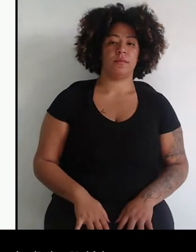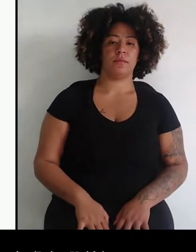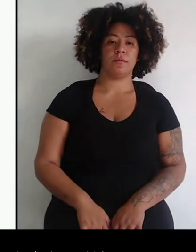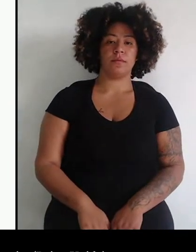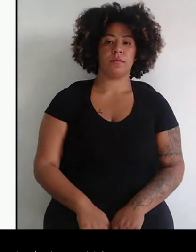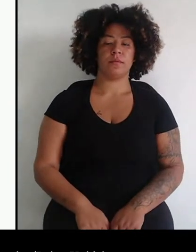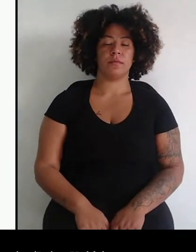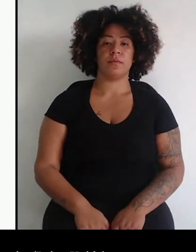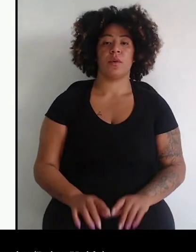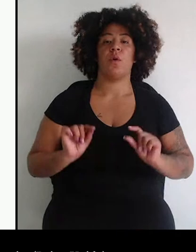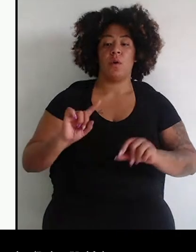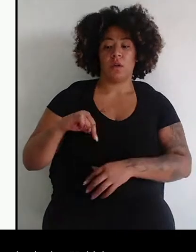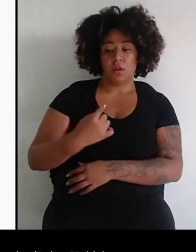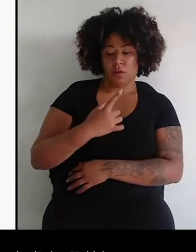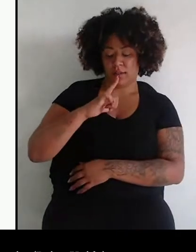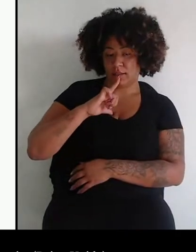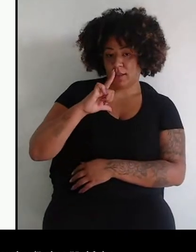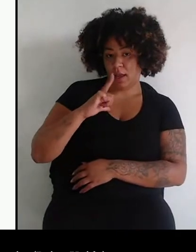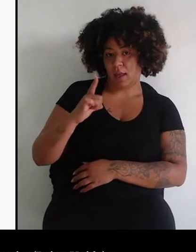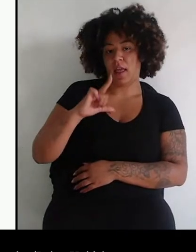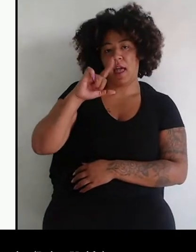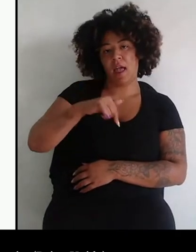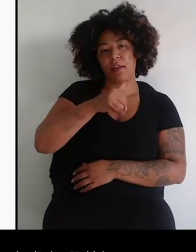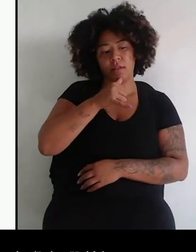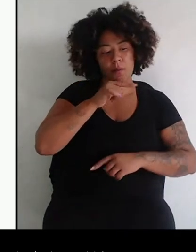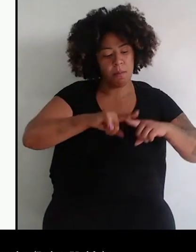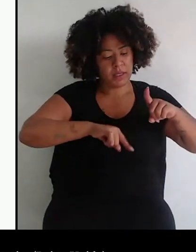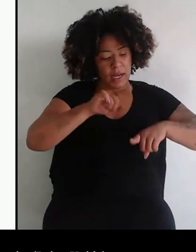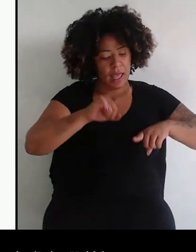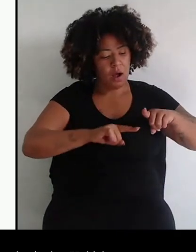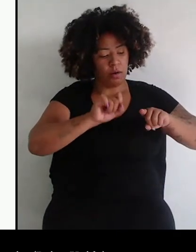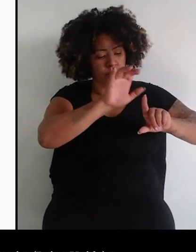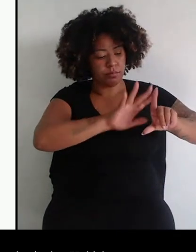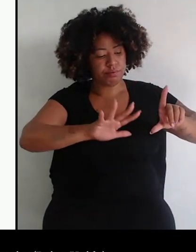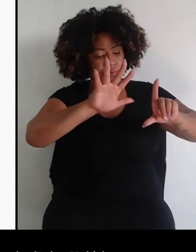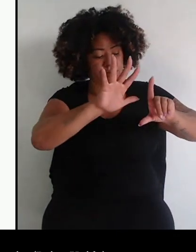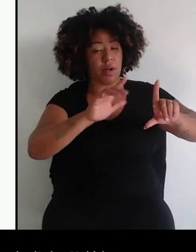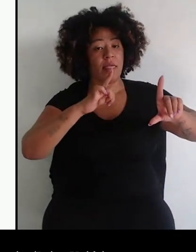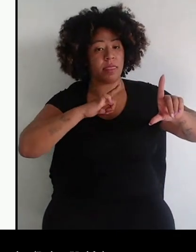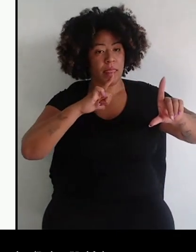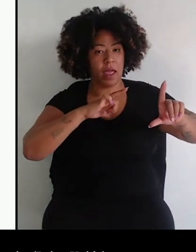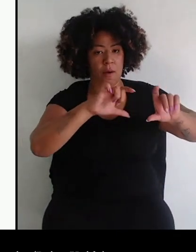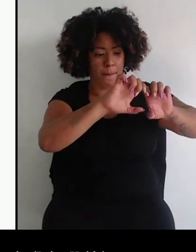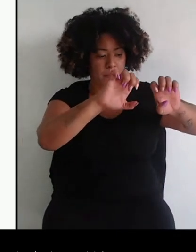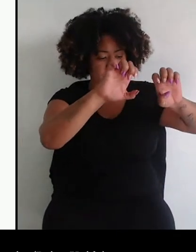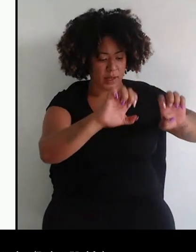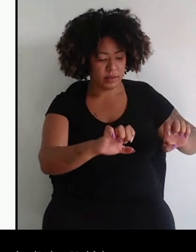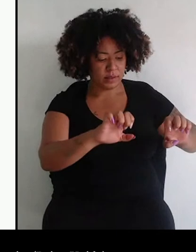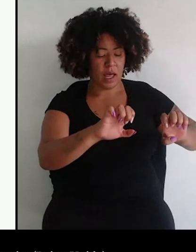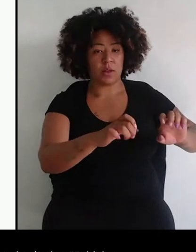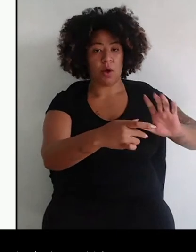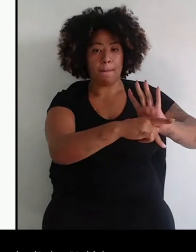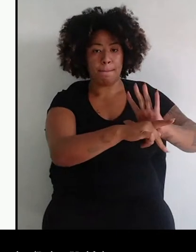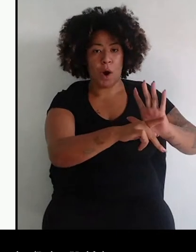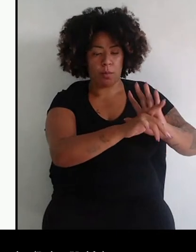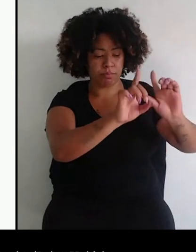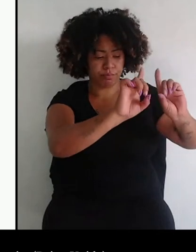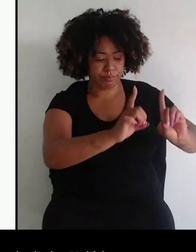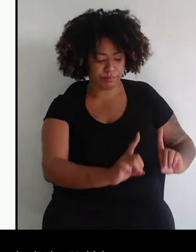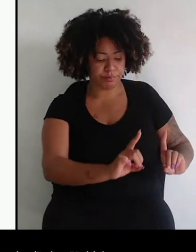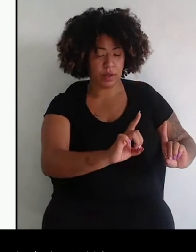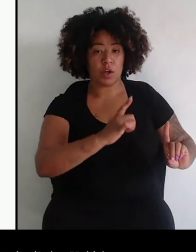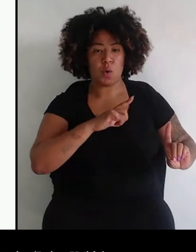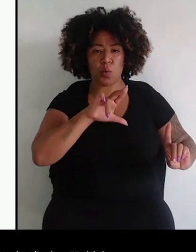que nós temos geralmente é uma imagem na parede uma estátua de Cristo em uma cruz de madeira